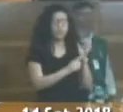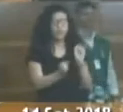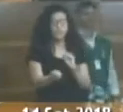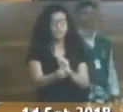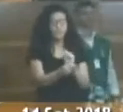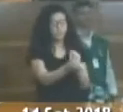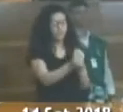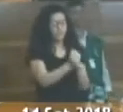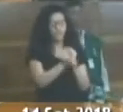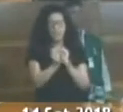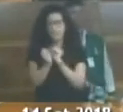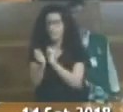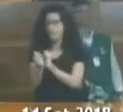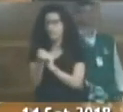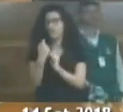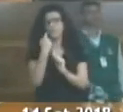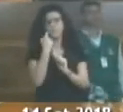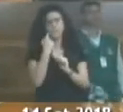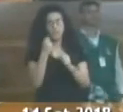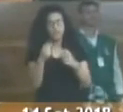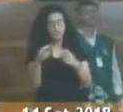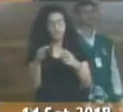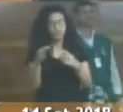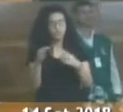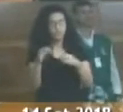apreenderam apetrechos e redes de pesca.